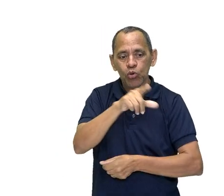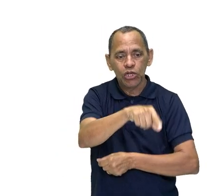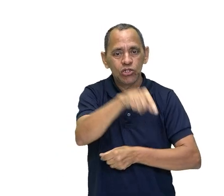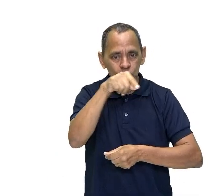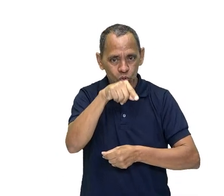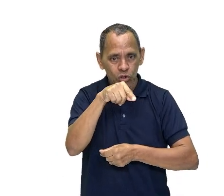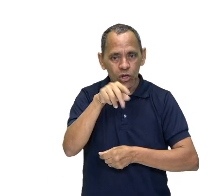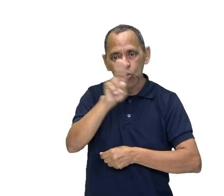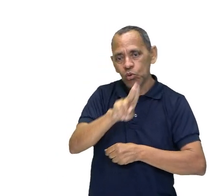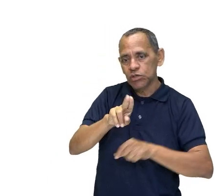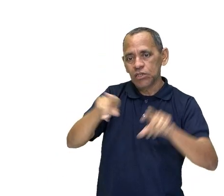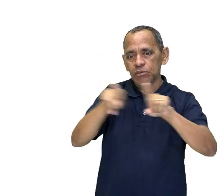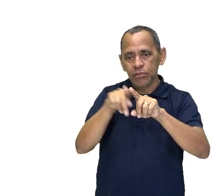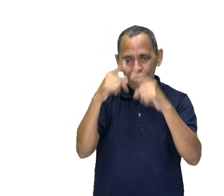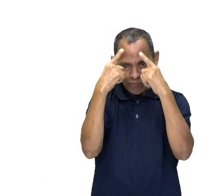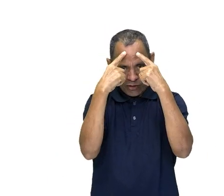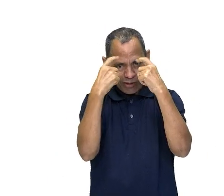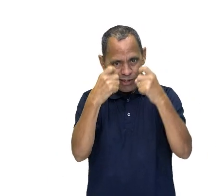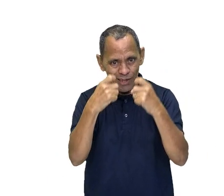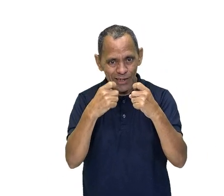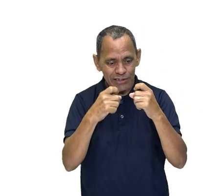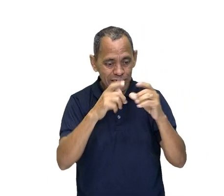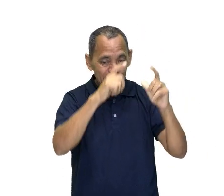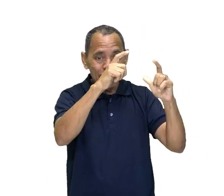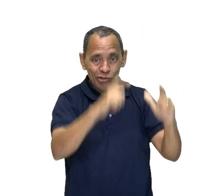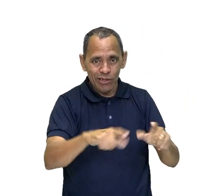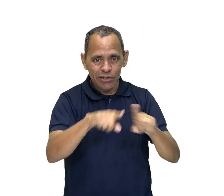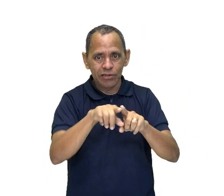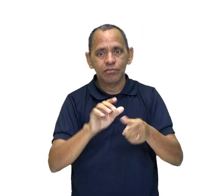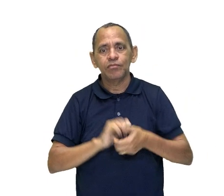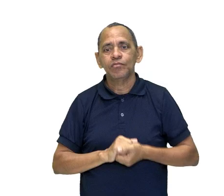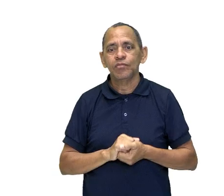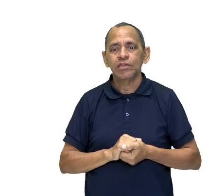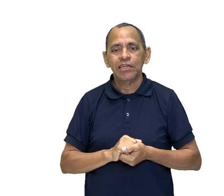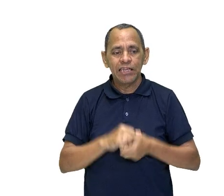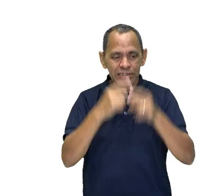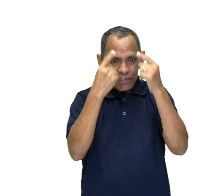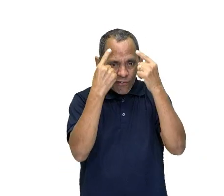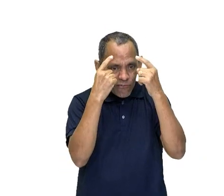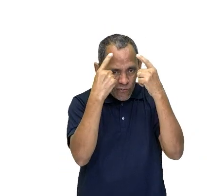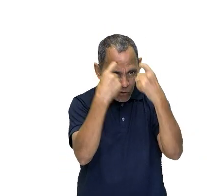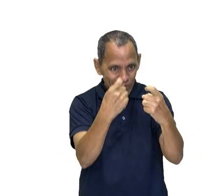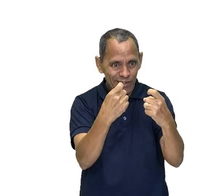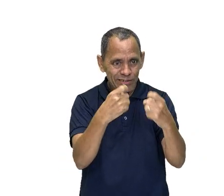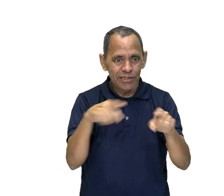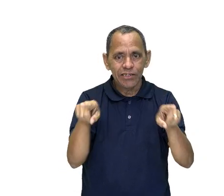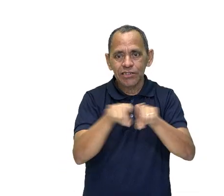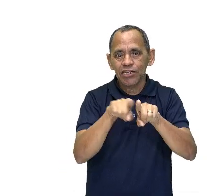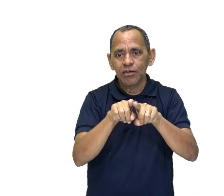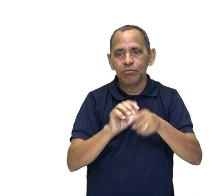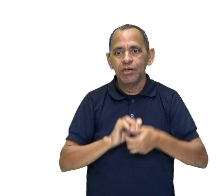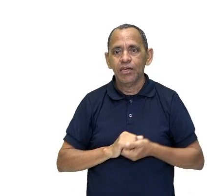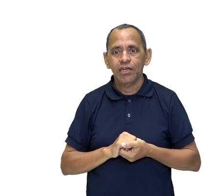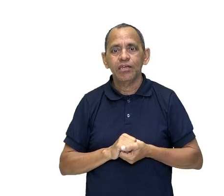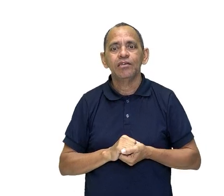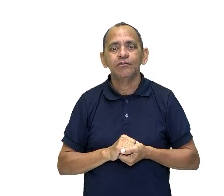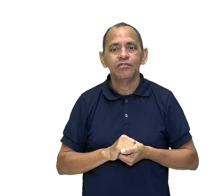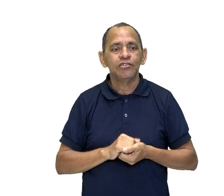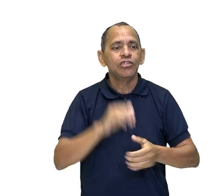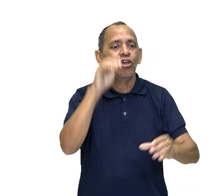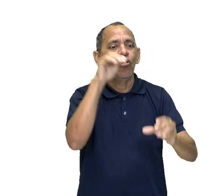violência nos chamados currais eleitorais. E essa violência, prestem atenção, era o nosso bom e velho voto